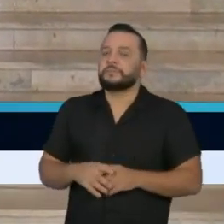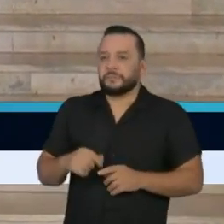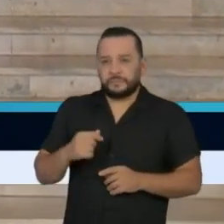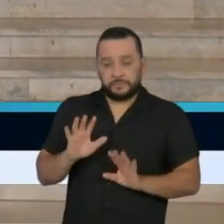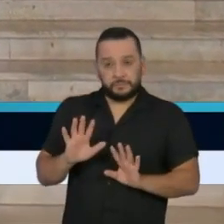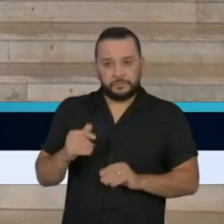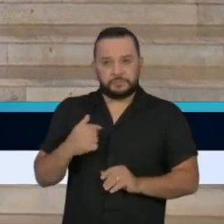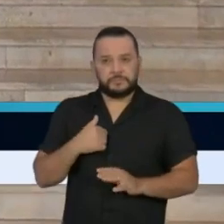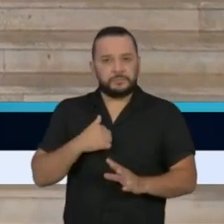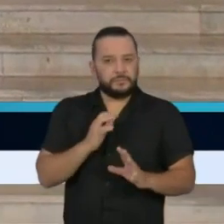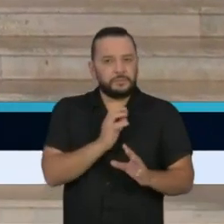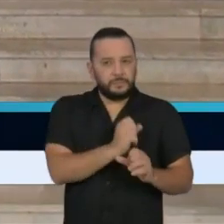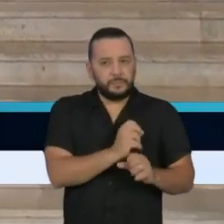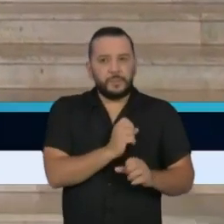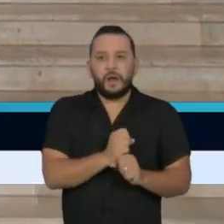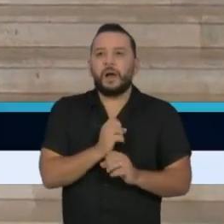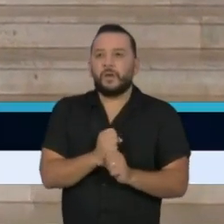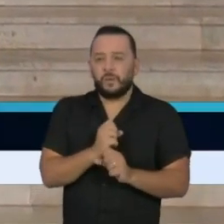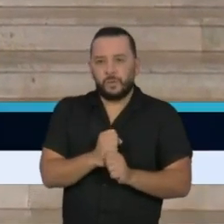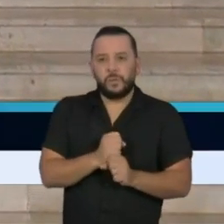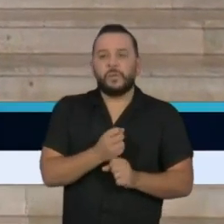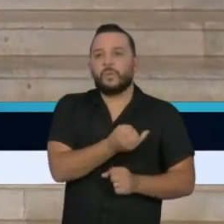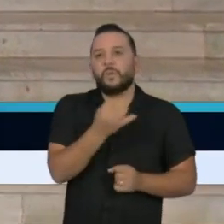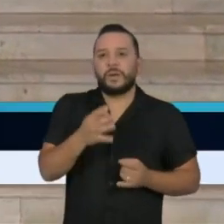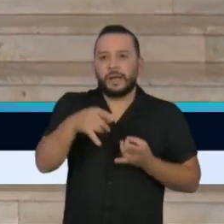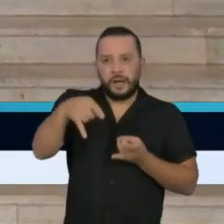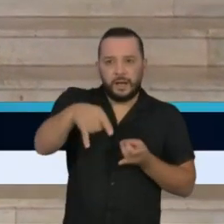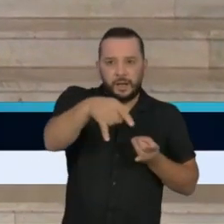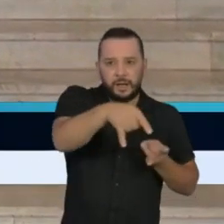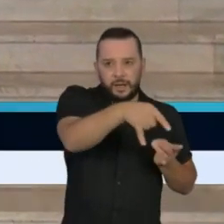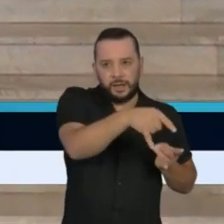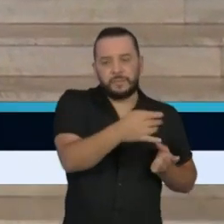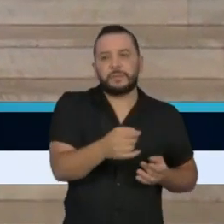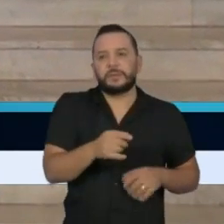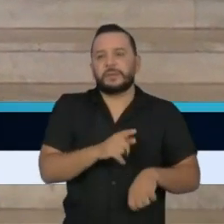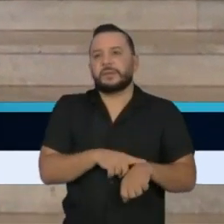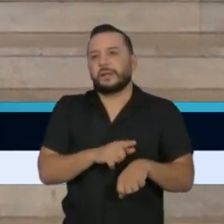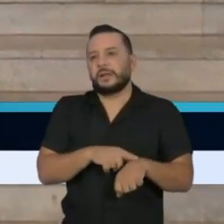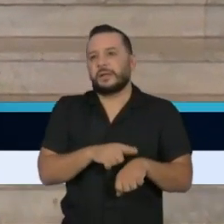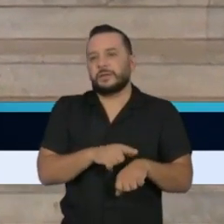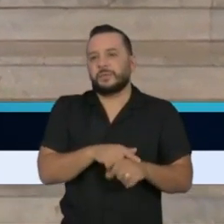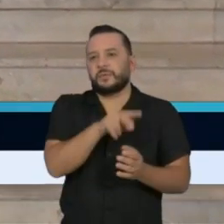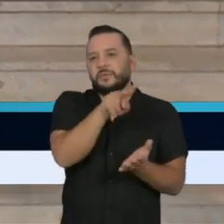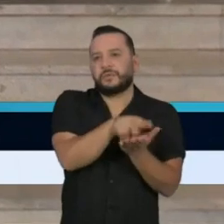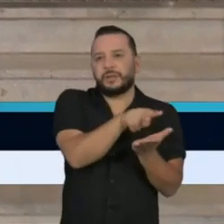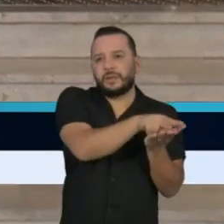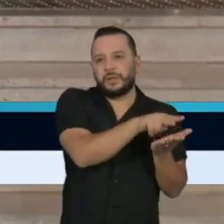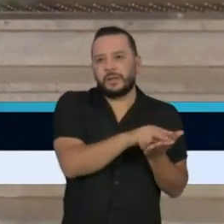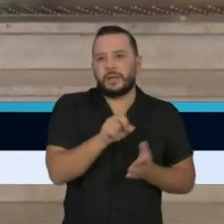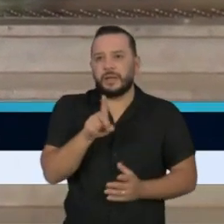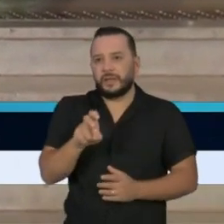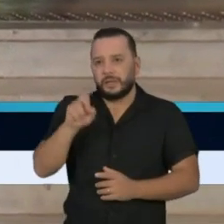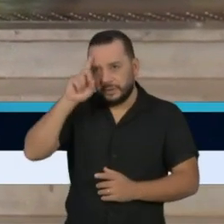nós fizemos da necessidade de leitos, que consideravam um tempo médio de permanência de 15 dias para cada paciente